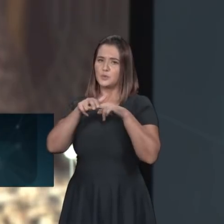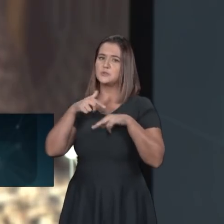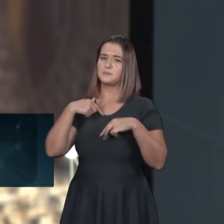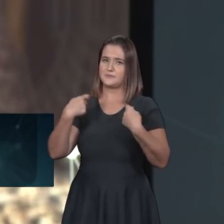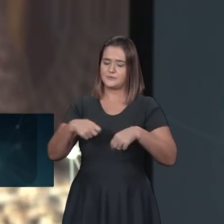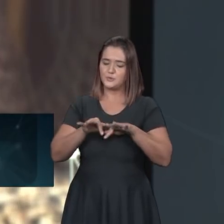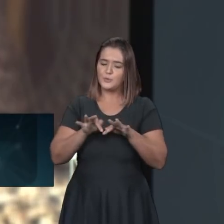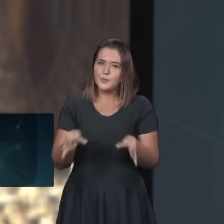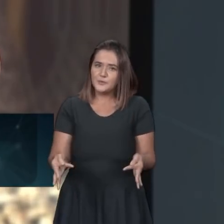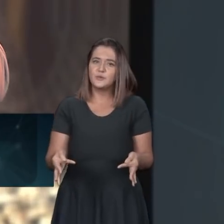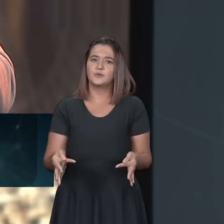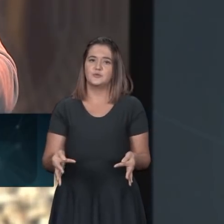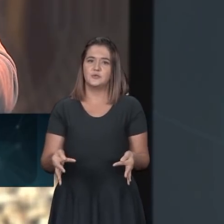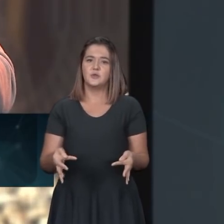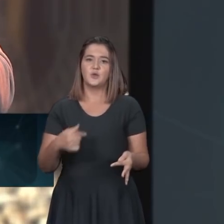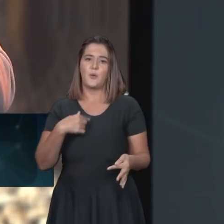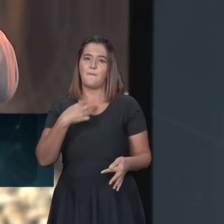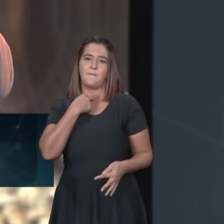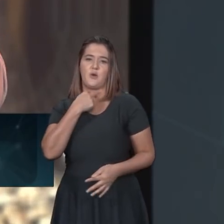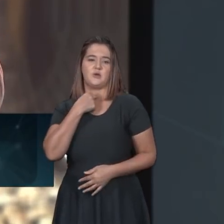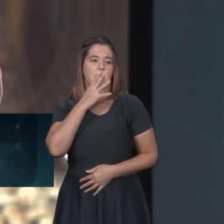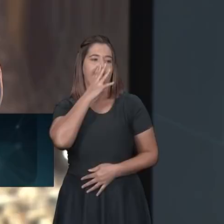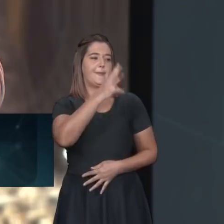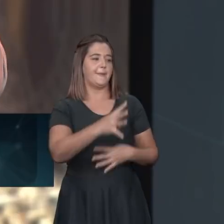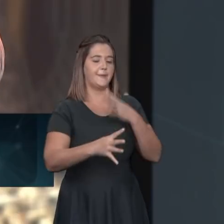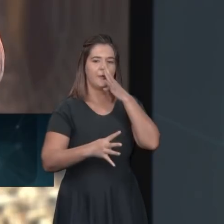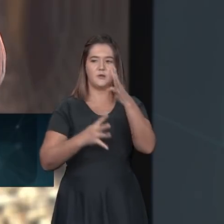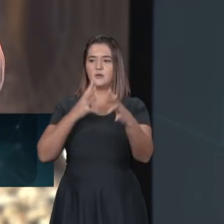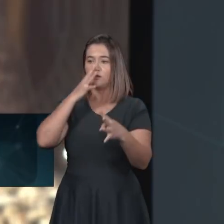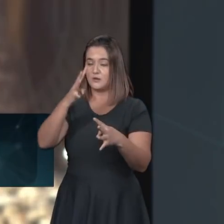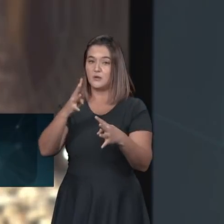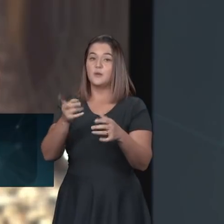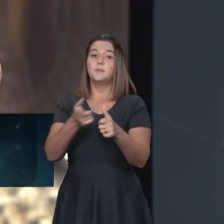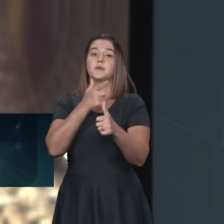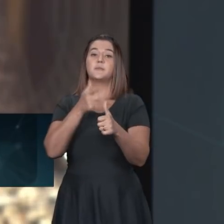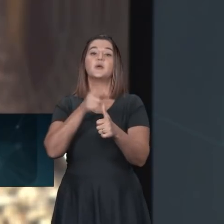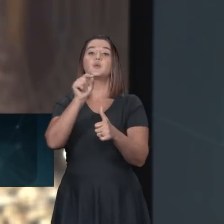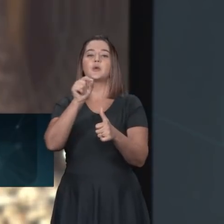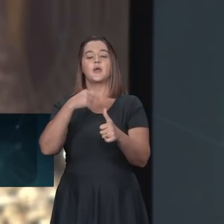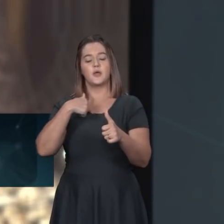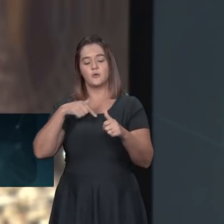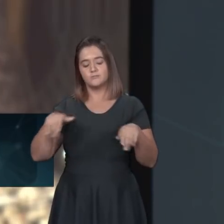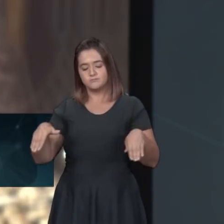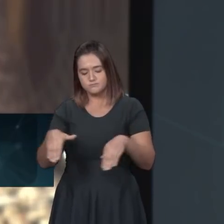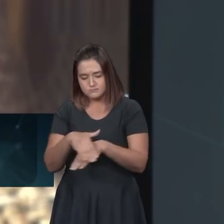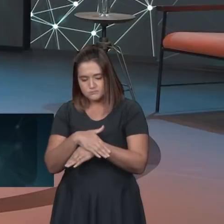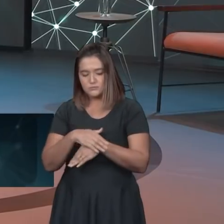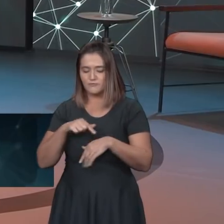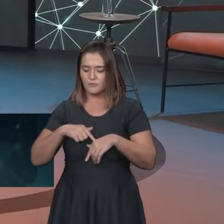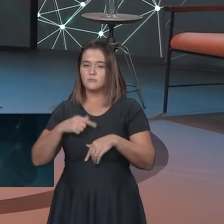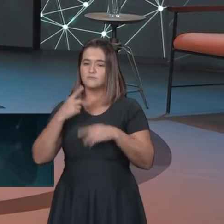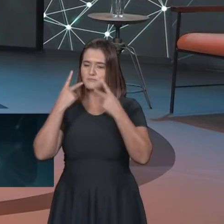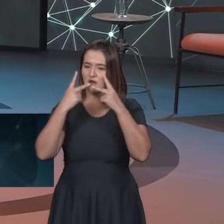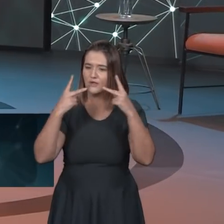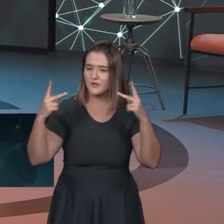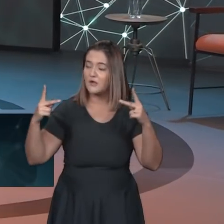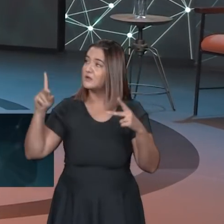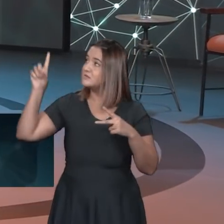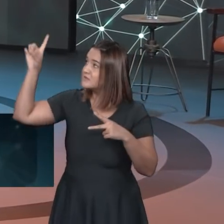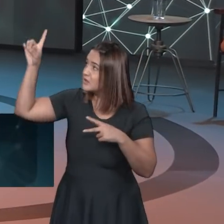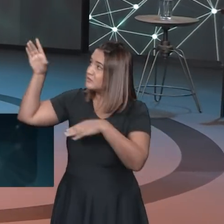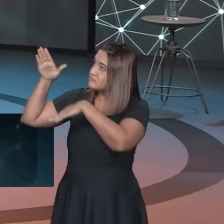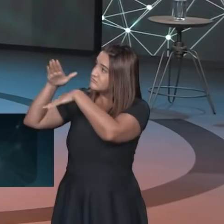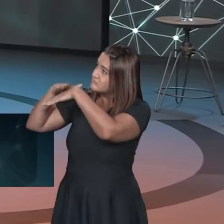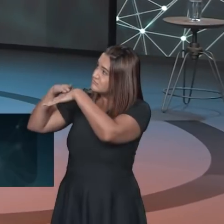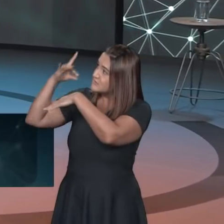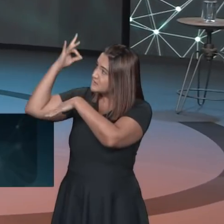e, antes de querer apenas atacar os outros, pregar e deixar Deus ser Deus. E a melhor maneira de pregar,